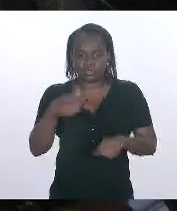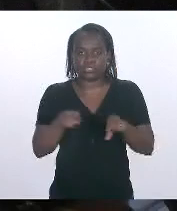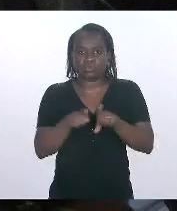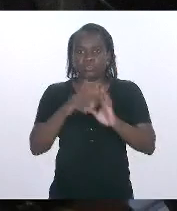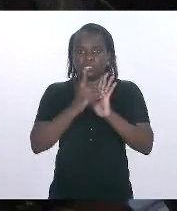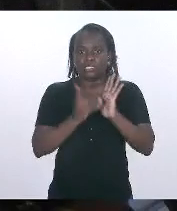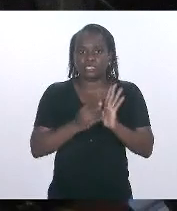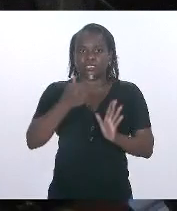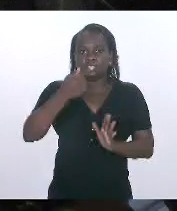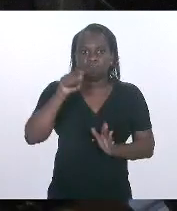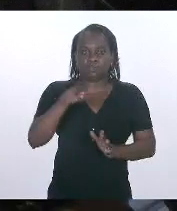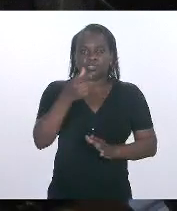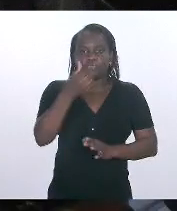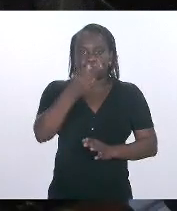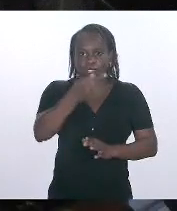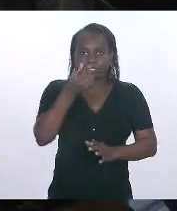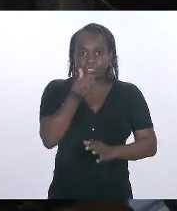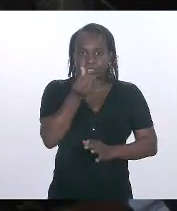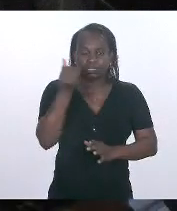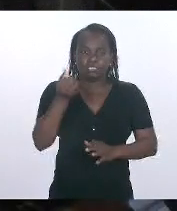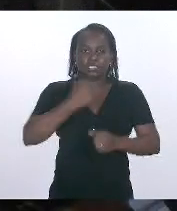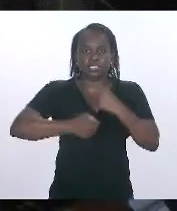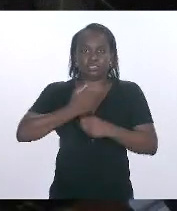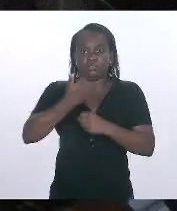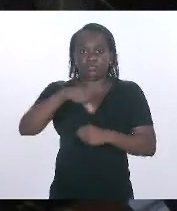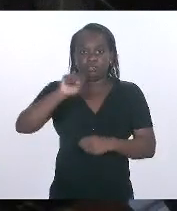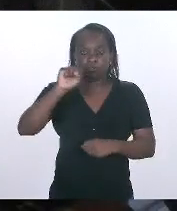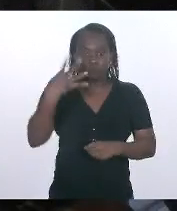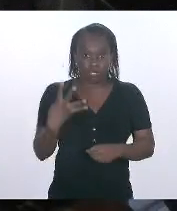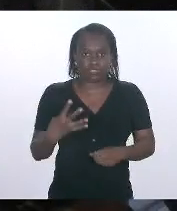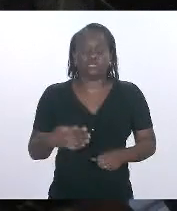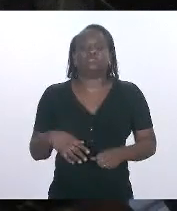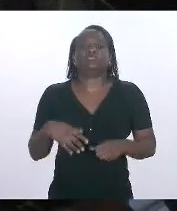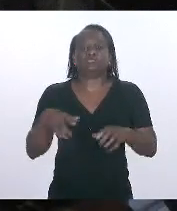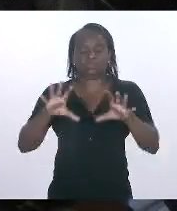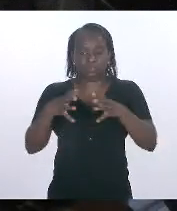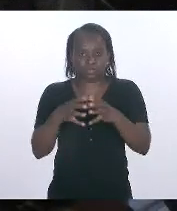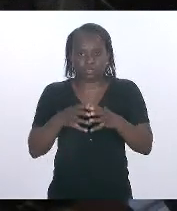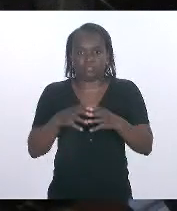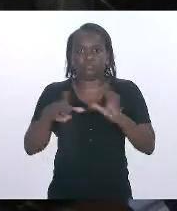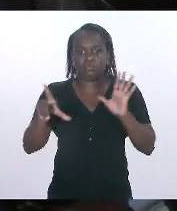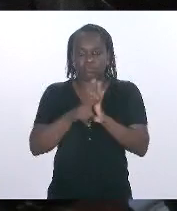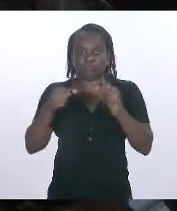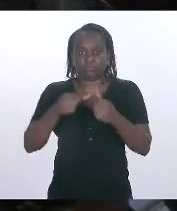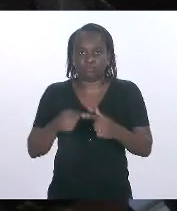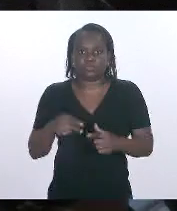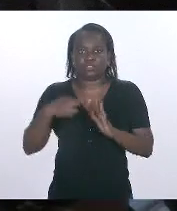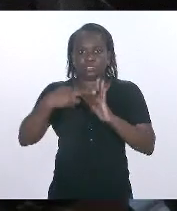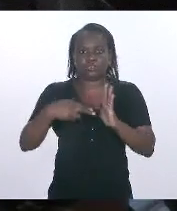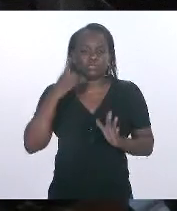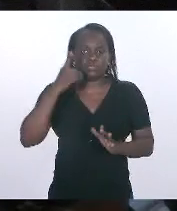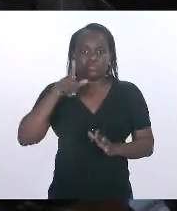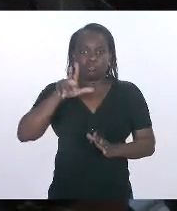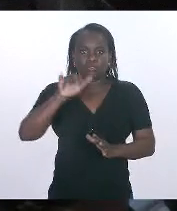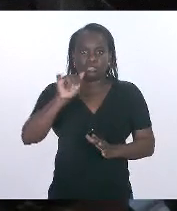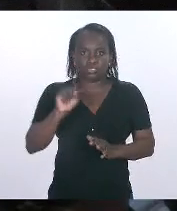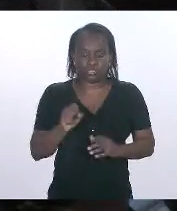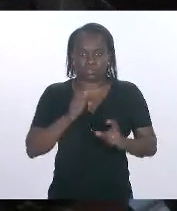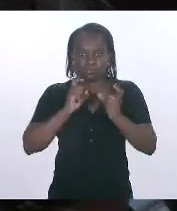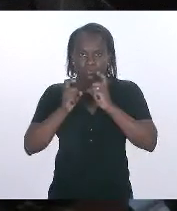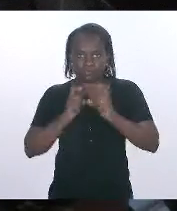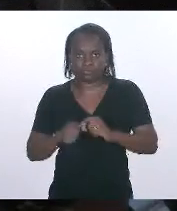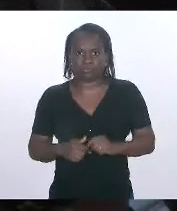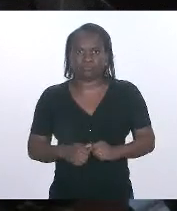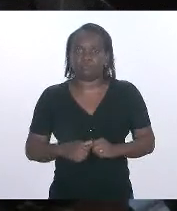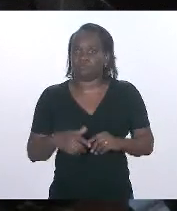Decreto 7.766, de 84. Parecer da Comissão de Indicação Legislativa favorável. Relator, deputado Luiz Paulo. Em